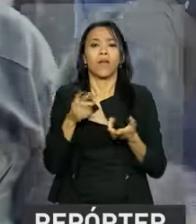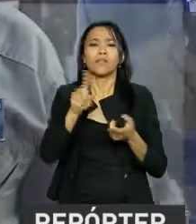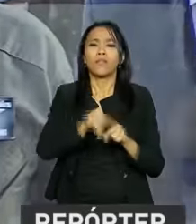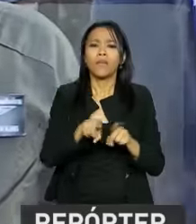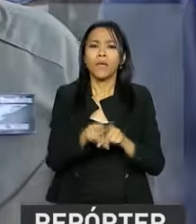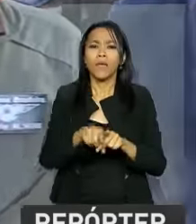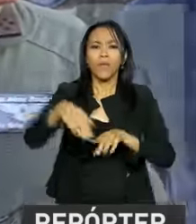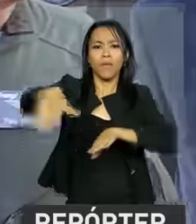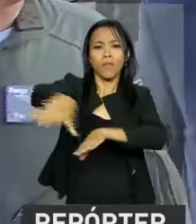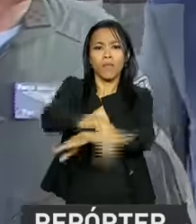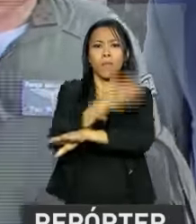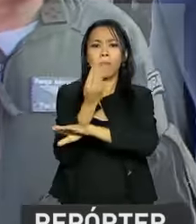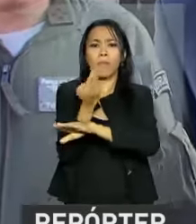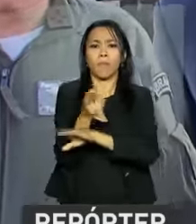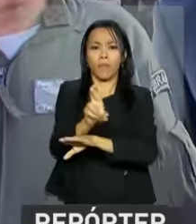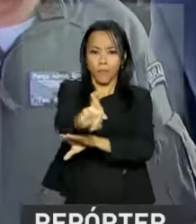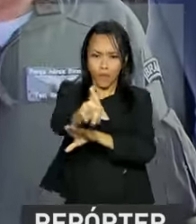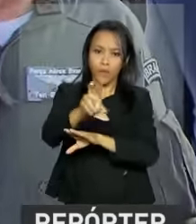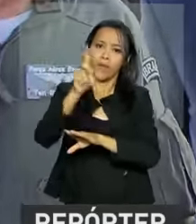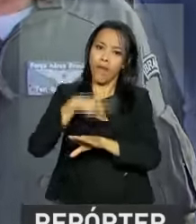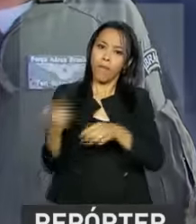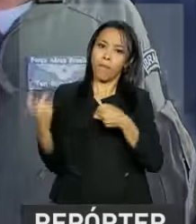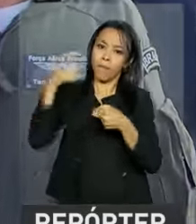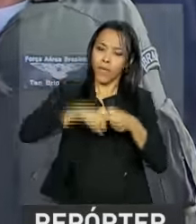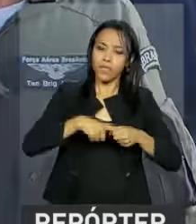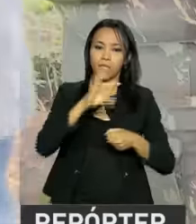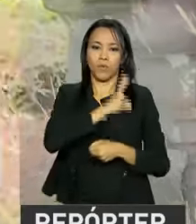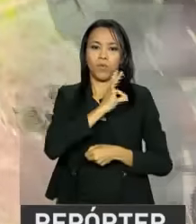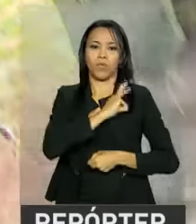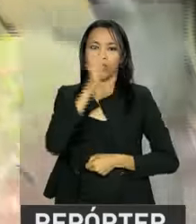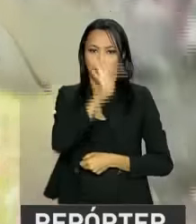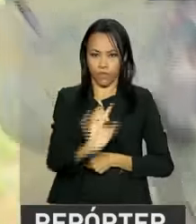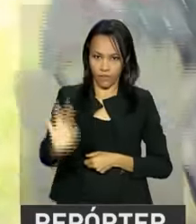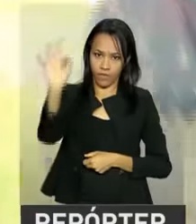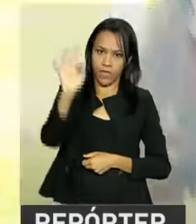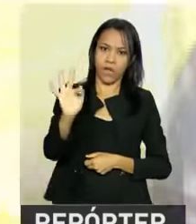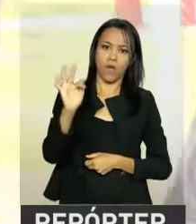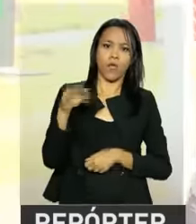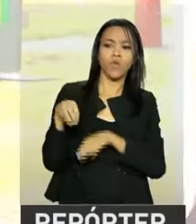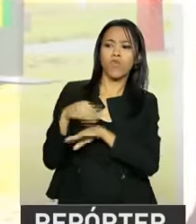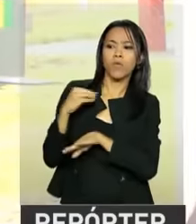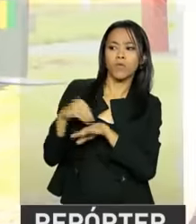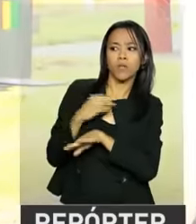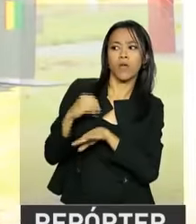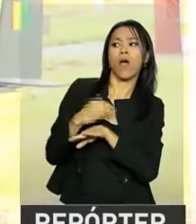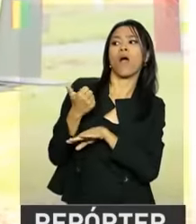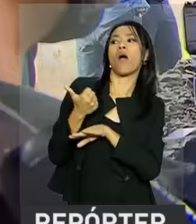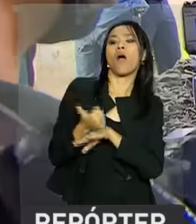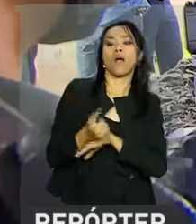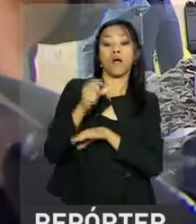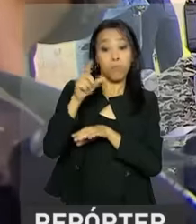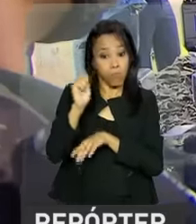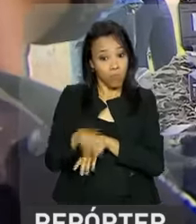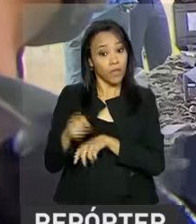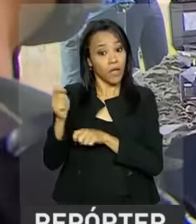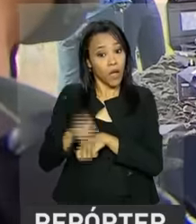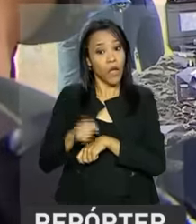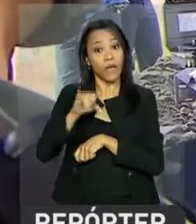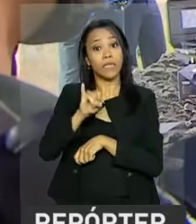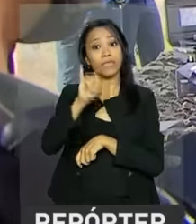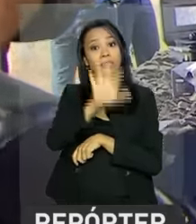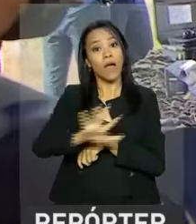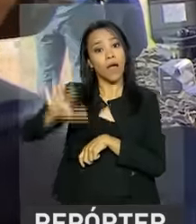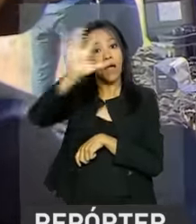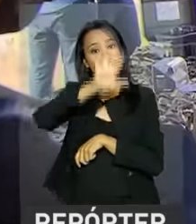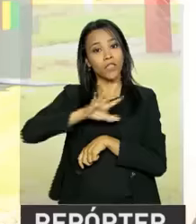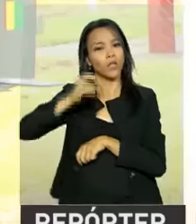rodovias feitas em parceria com a polícia rodoviária federal podem ser acompanhadas por meio de imagens transmitidas por uma